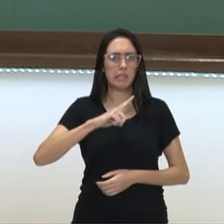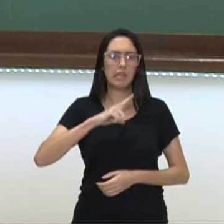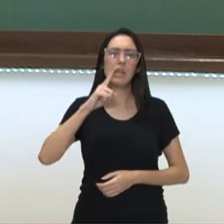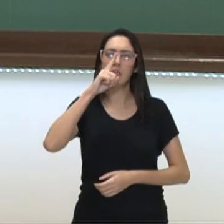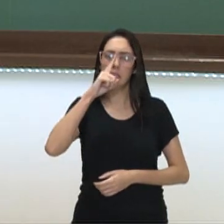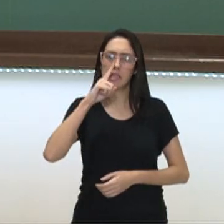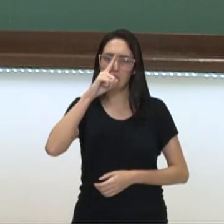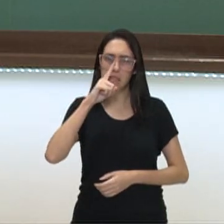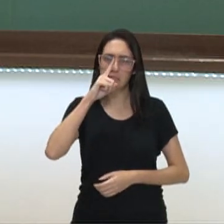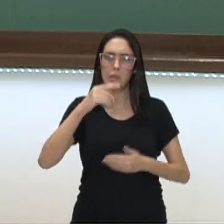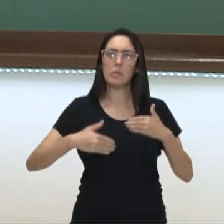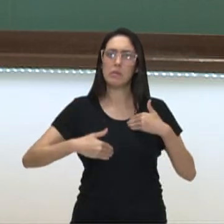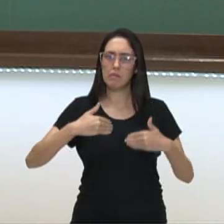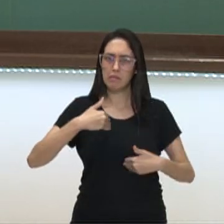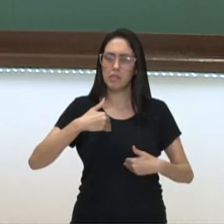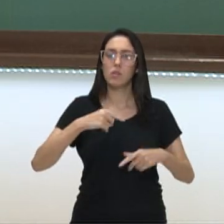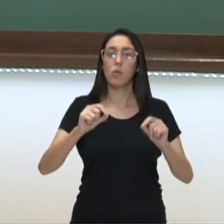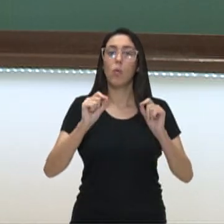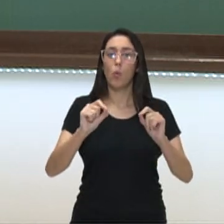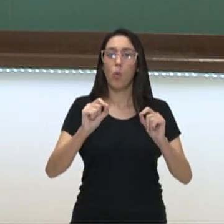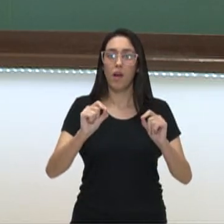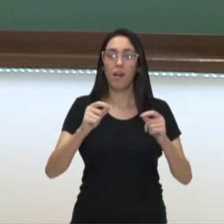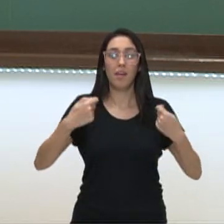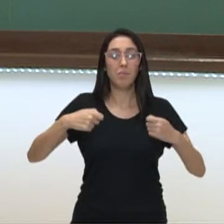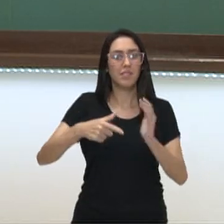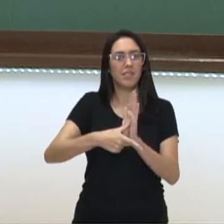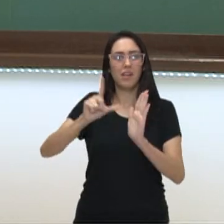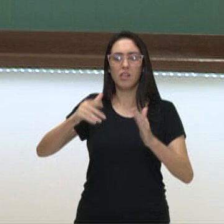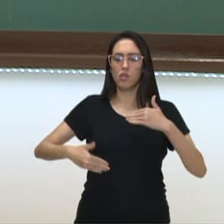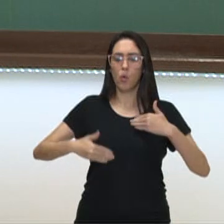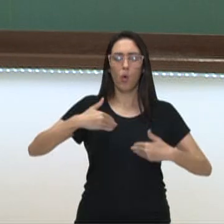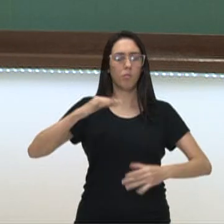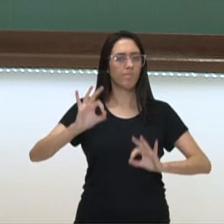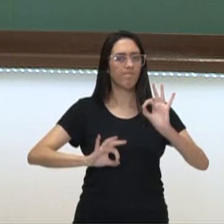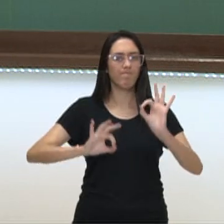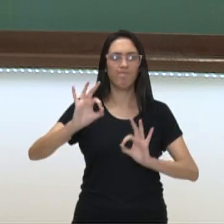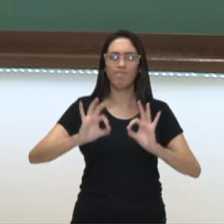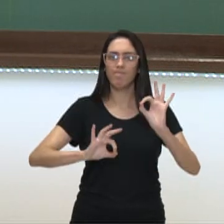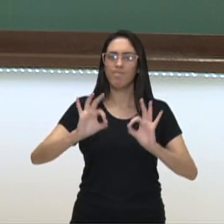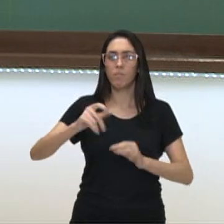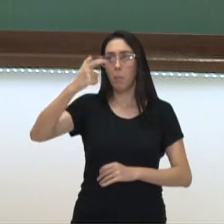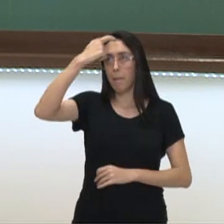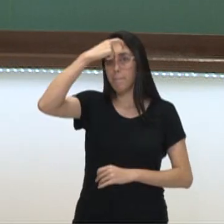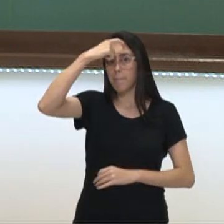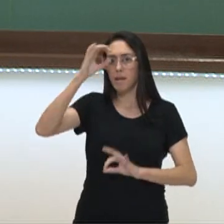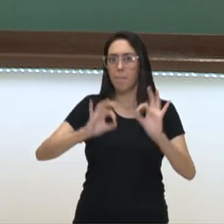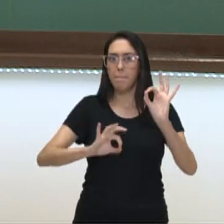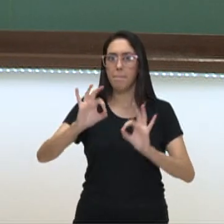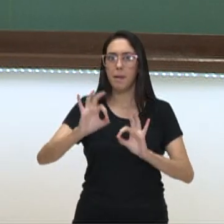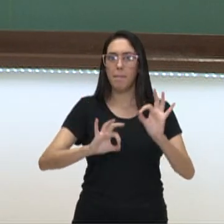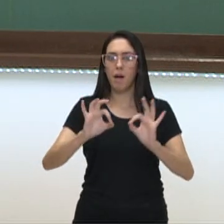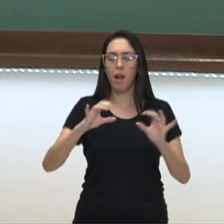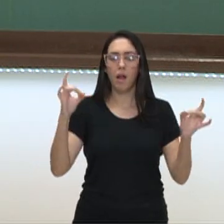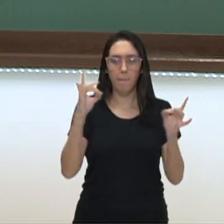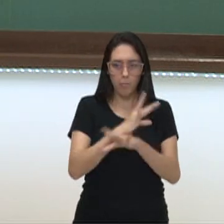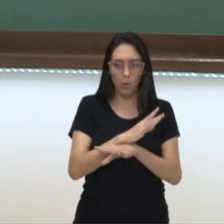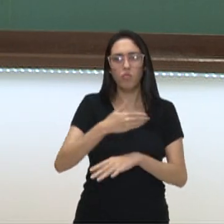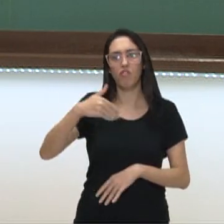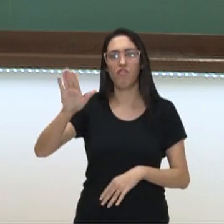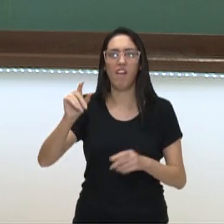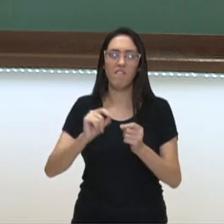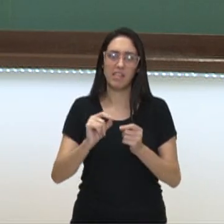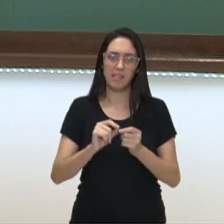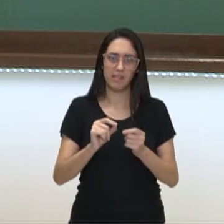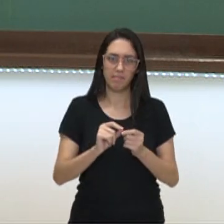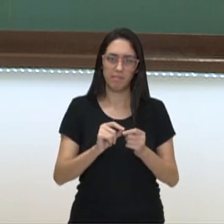físico, nós temos que ter o nosso corpo preparado e a nossa mente preparada para realizar essa prática,